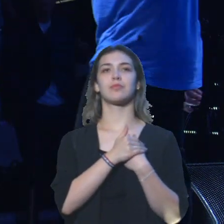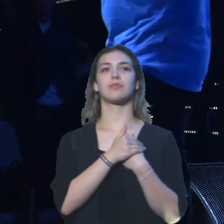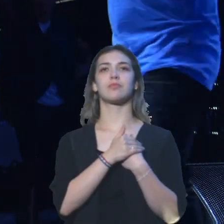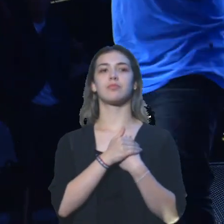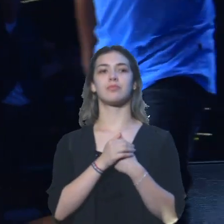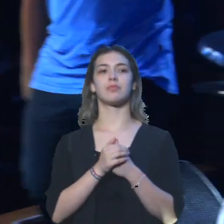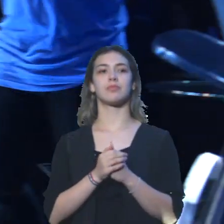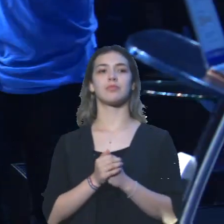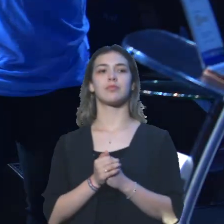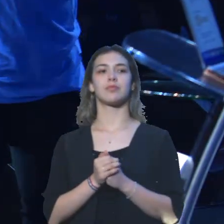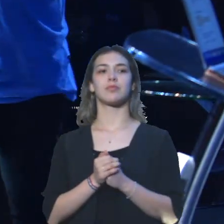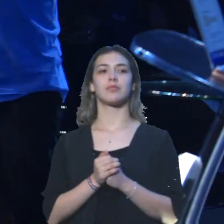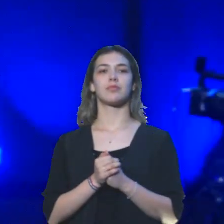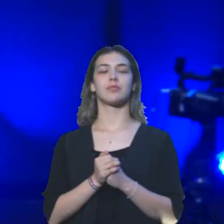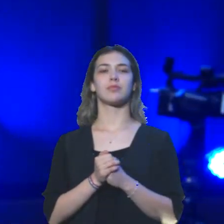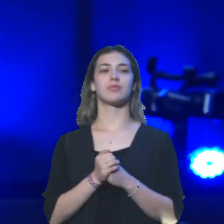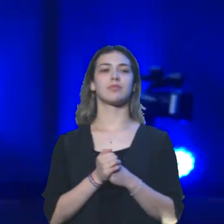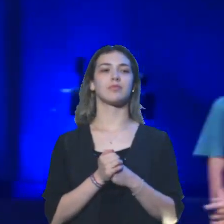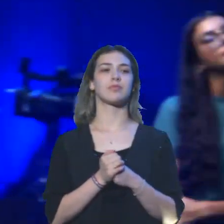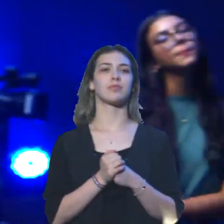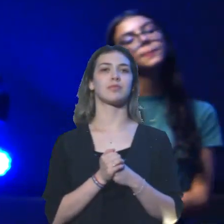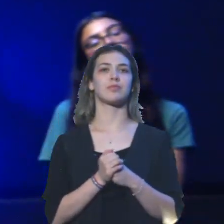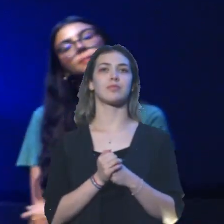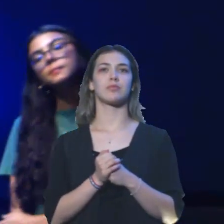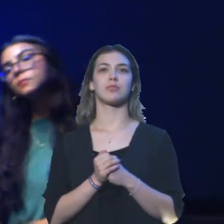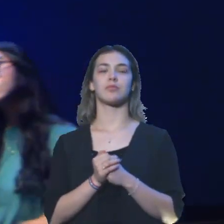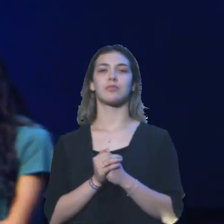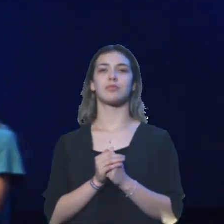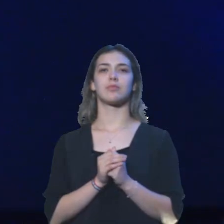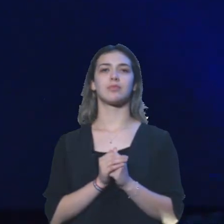Algo que você tem deixado de lado.